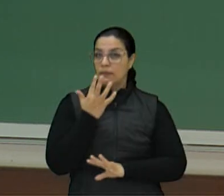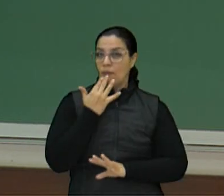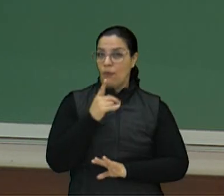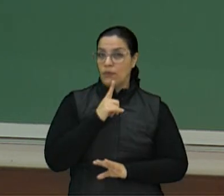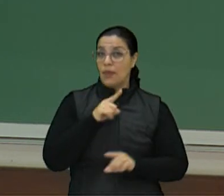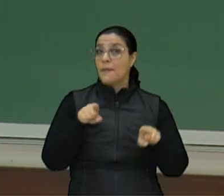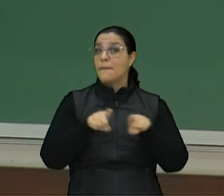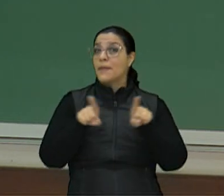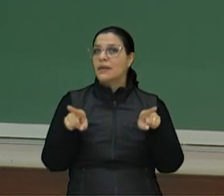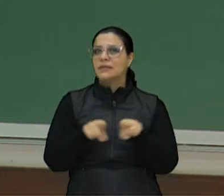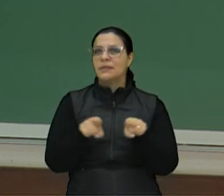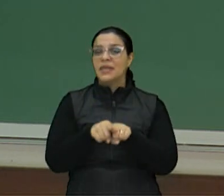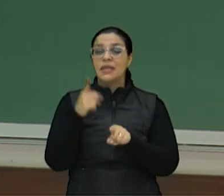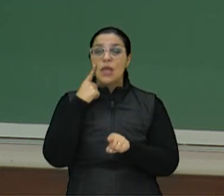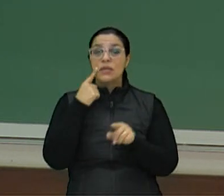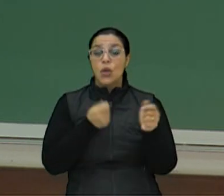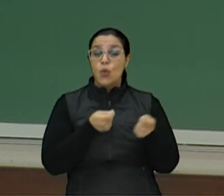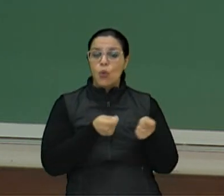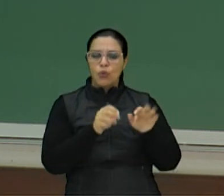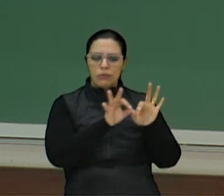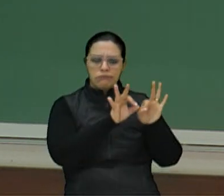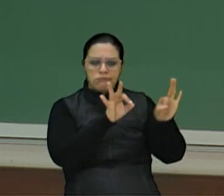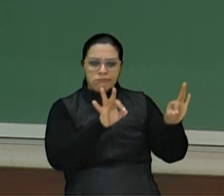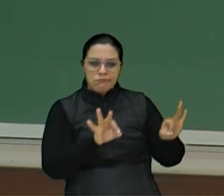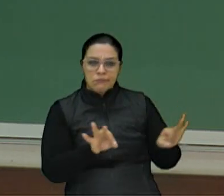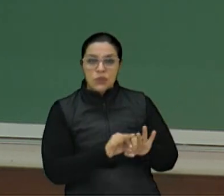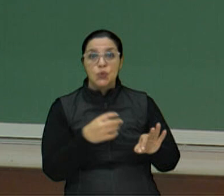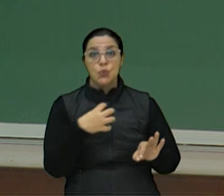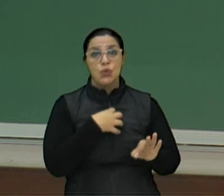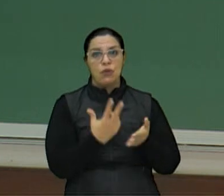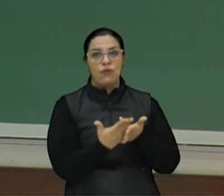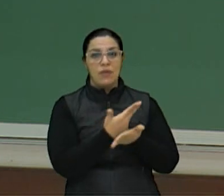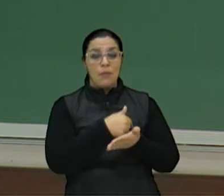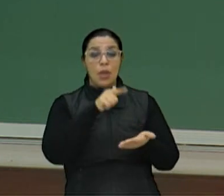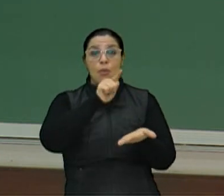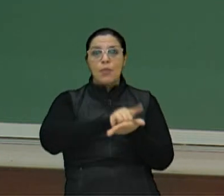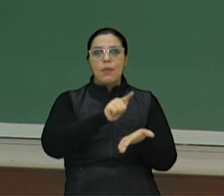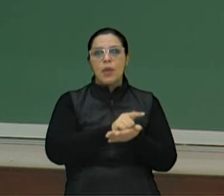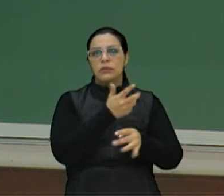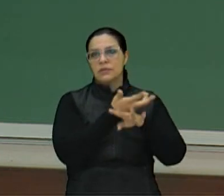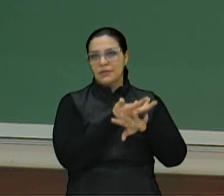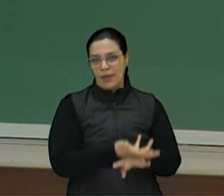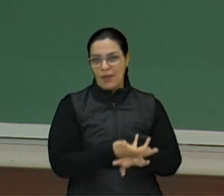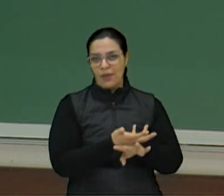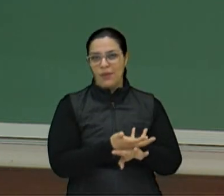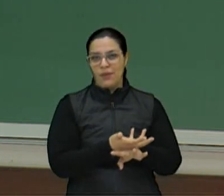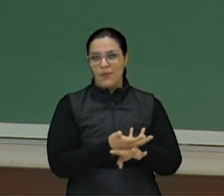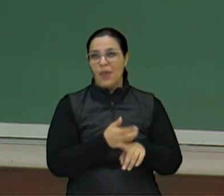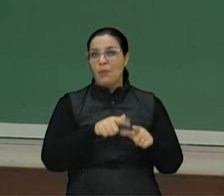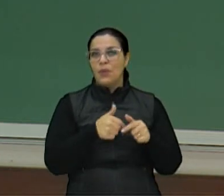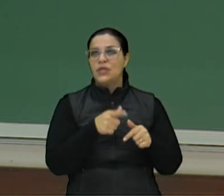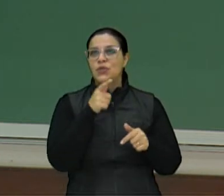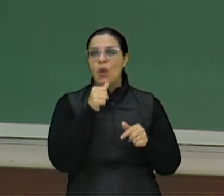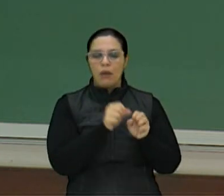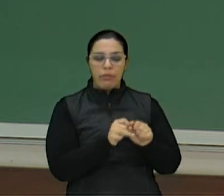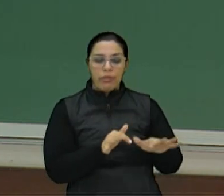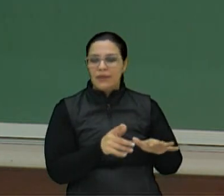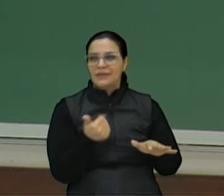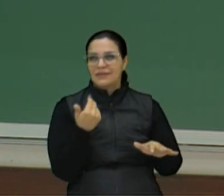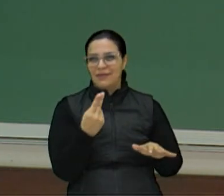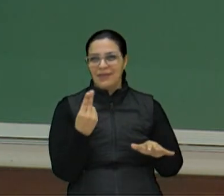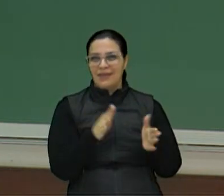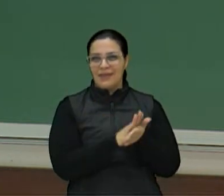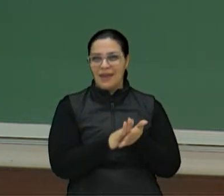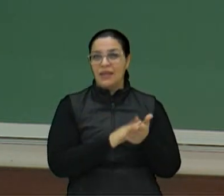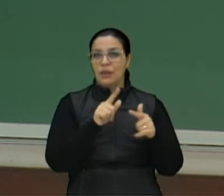ao mesmo tempo que se tem controle da forma, porque o papel está exatamente seco e não tem condução desse pigmento após o